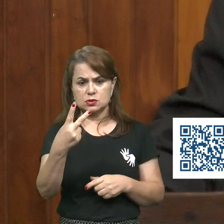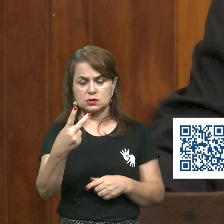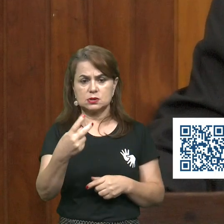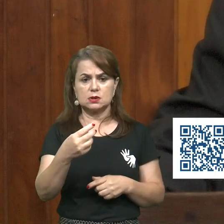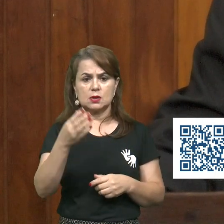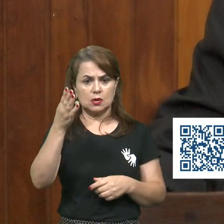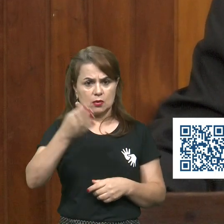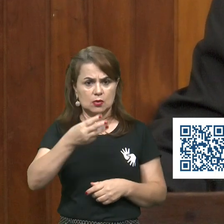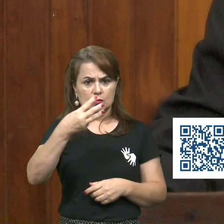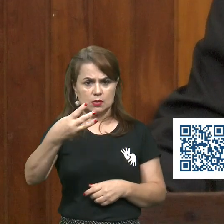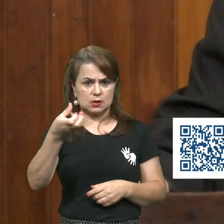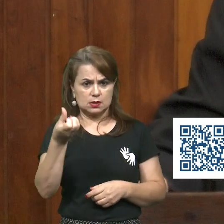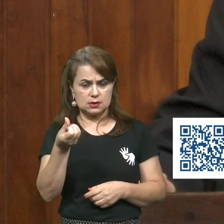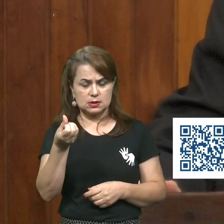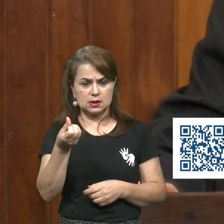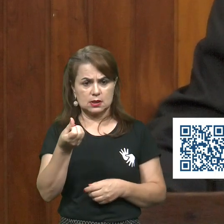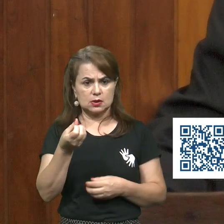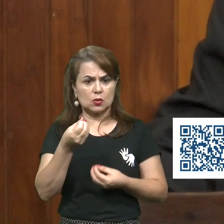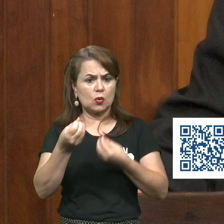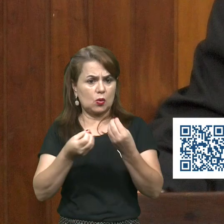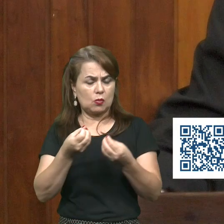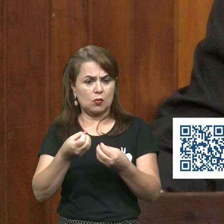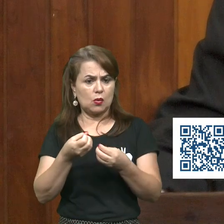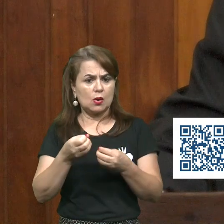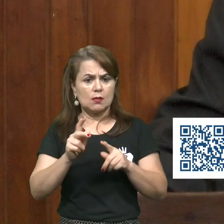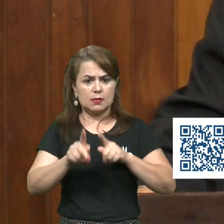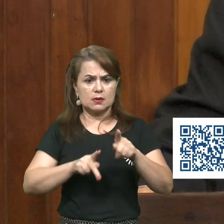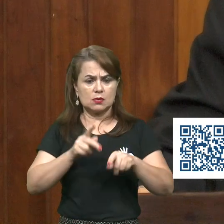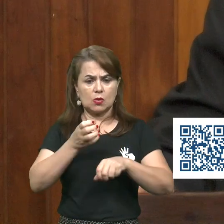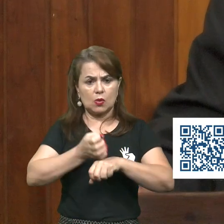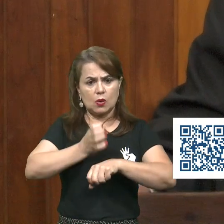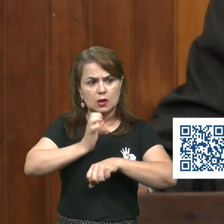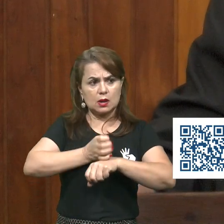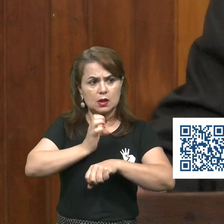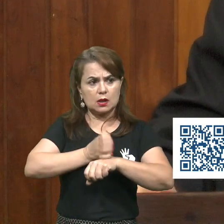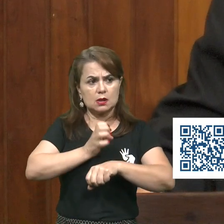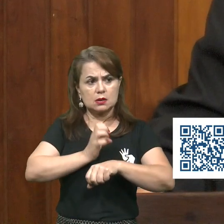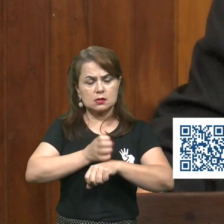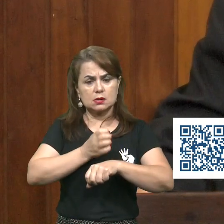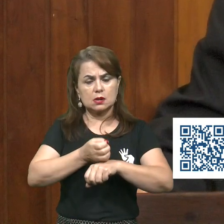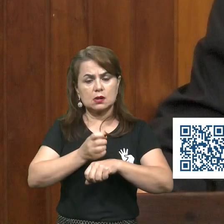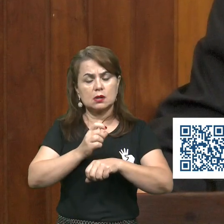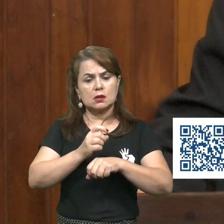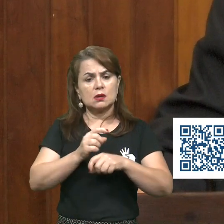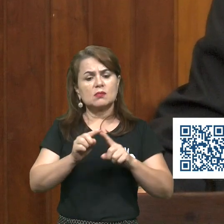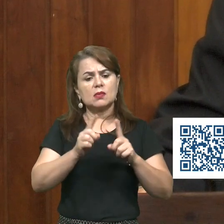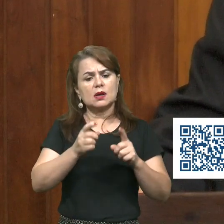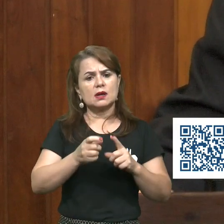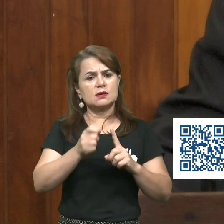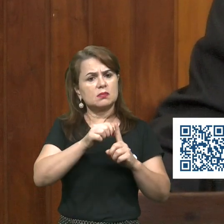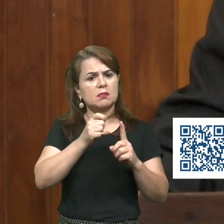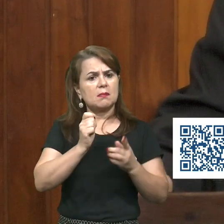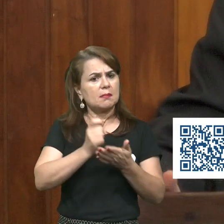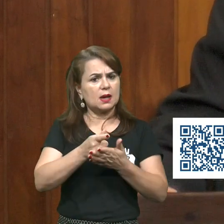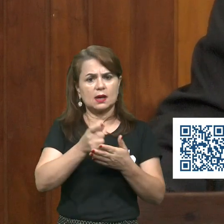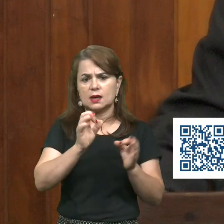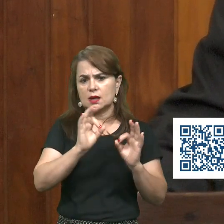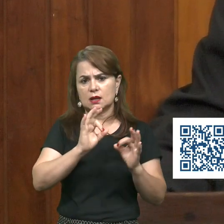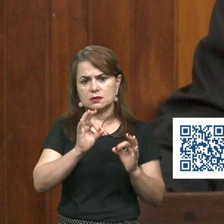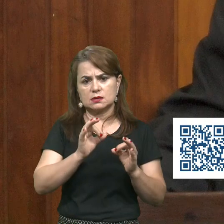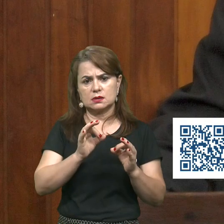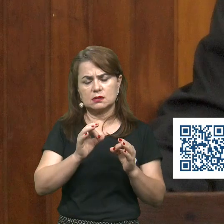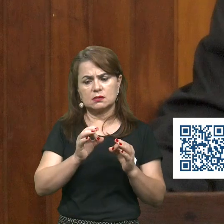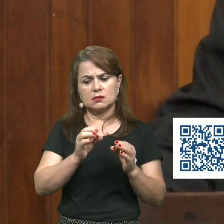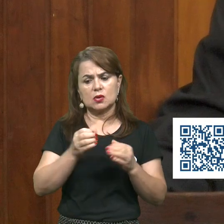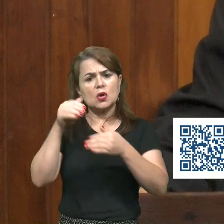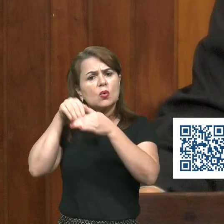faça hora extra, vereador Nechar, e a hora extra vai para o banco. E esse banco sabe-se lá